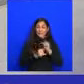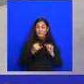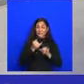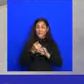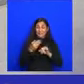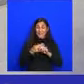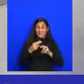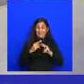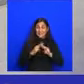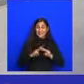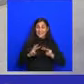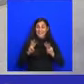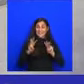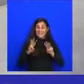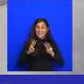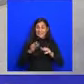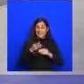loterias.caixa.gov.br